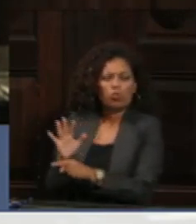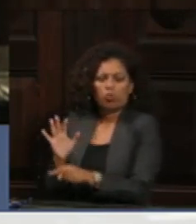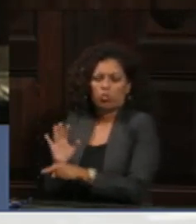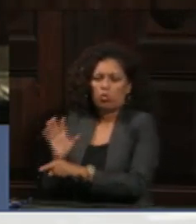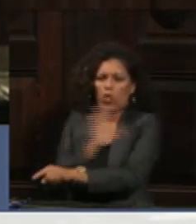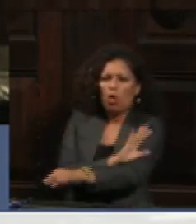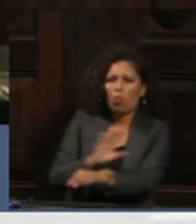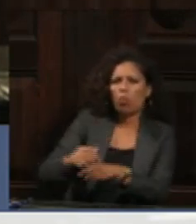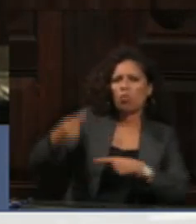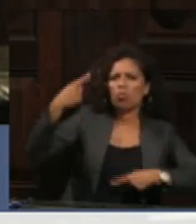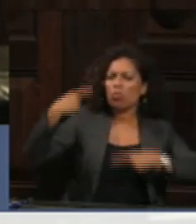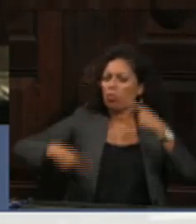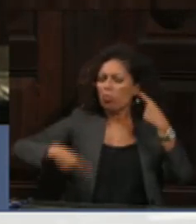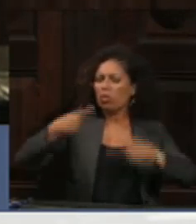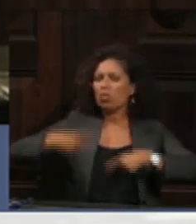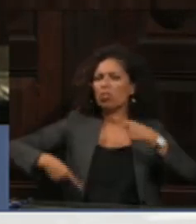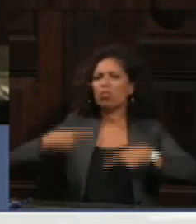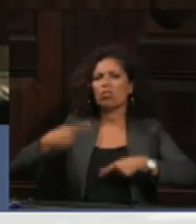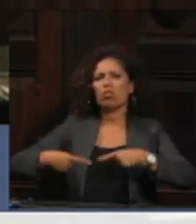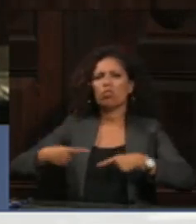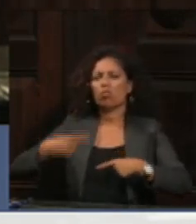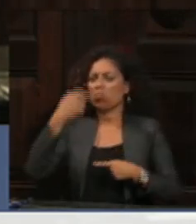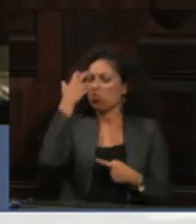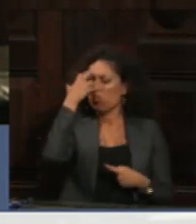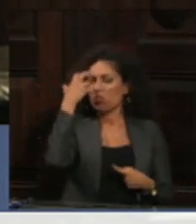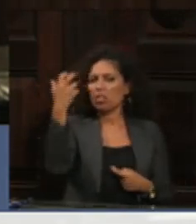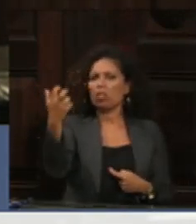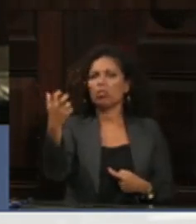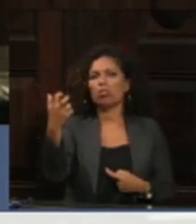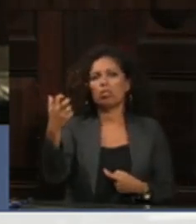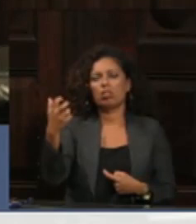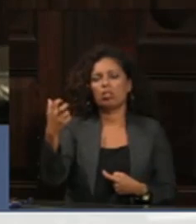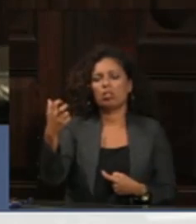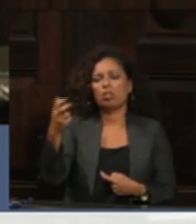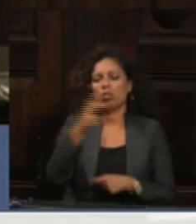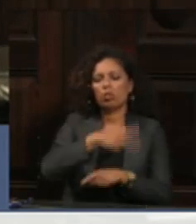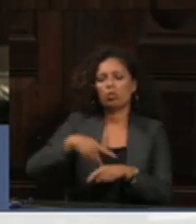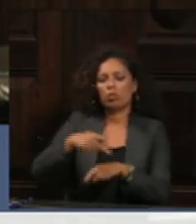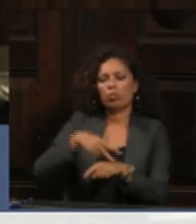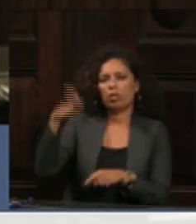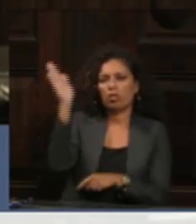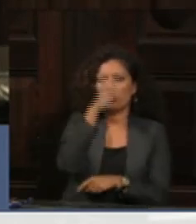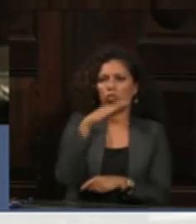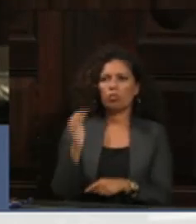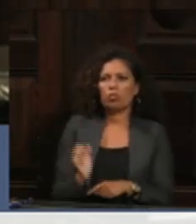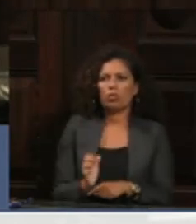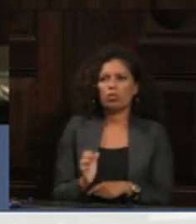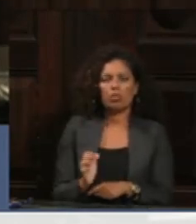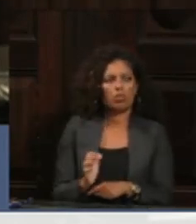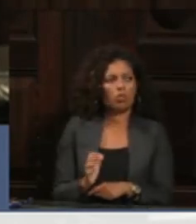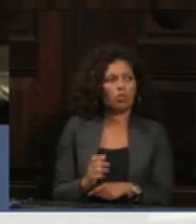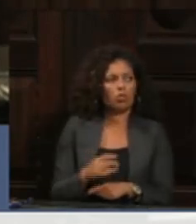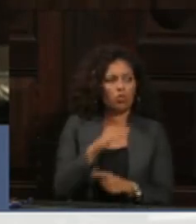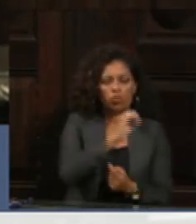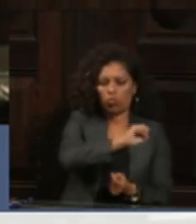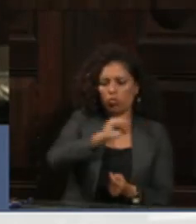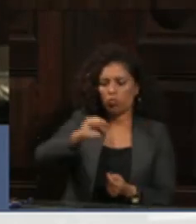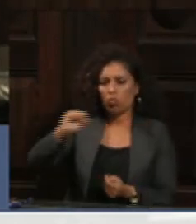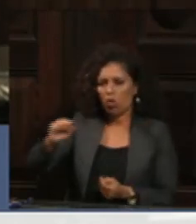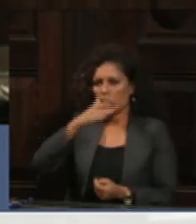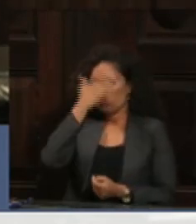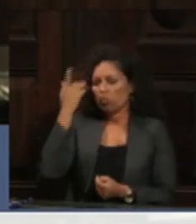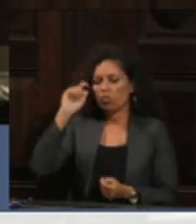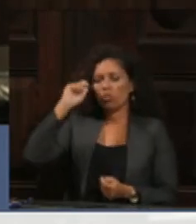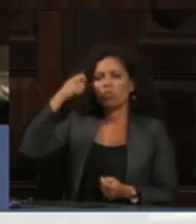cultural, política e intelectual da sociedade brasileira. O genocídio do povo